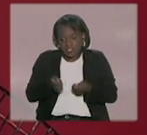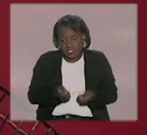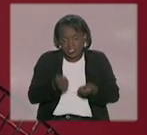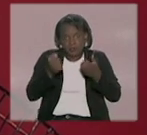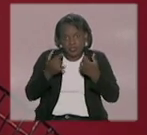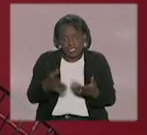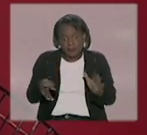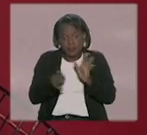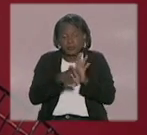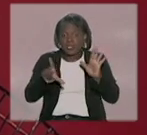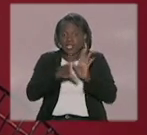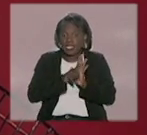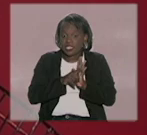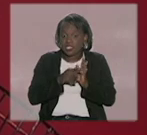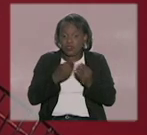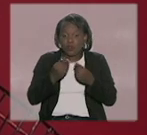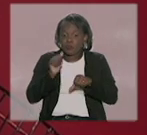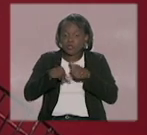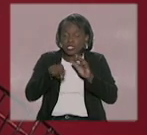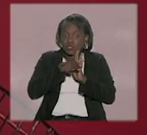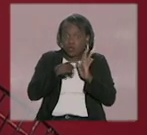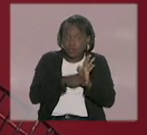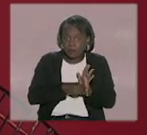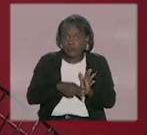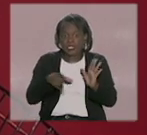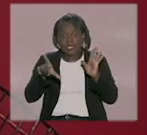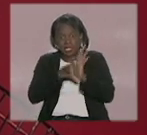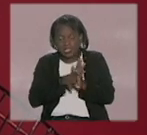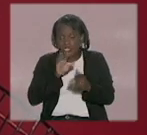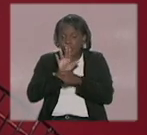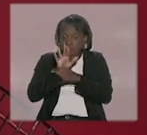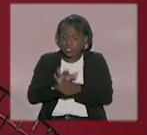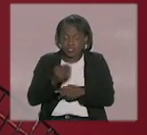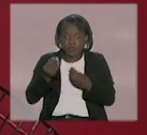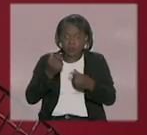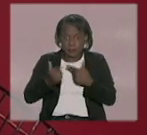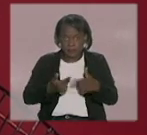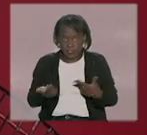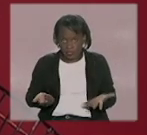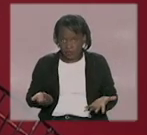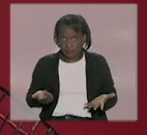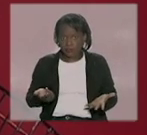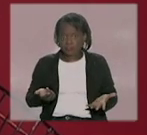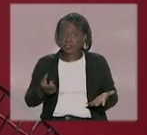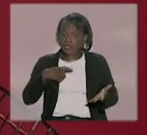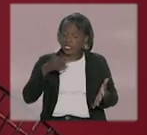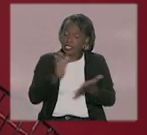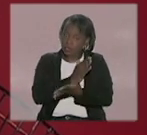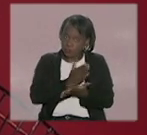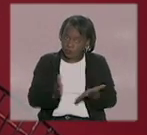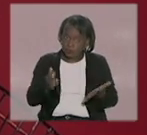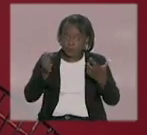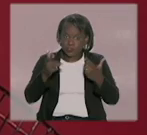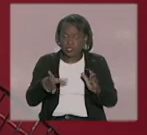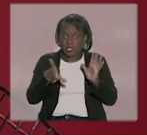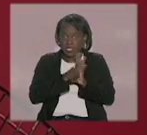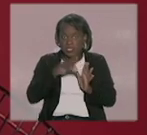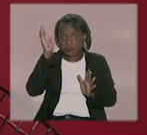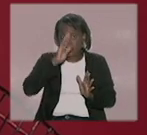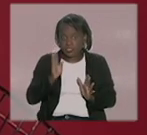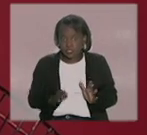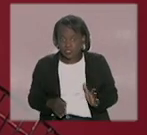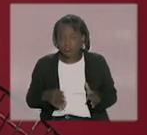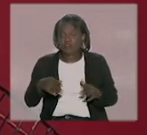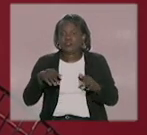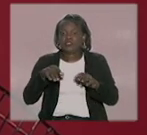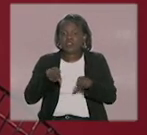legislativo, assim, o que precisa mudar também de normas, como as normas e as leis podem ajudar nesse processo. Existem algumas, a gente citou aqui uma lei federal, mas a lei de